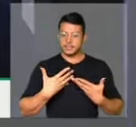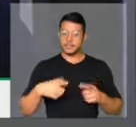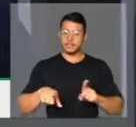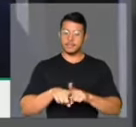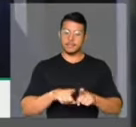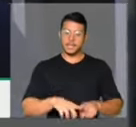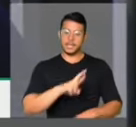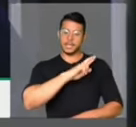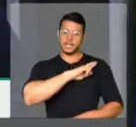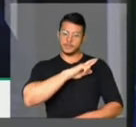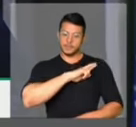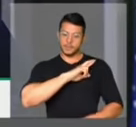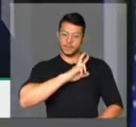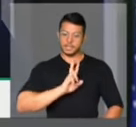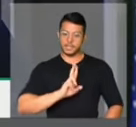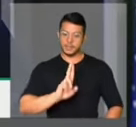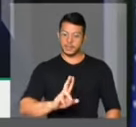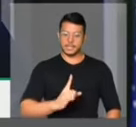estar representando